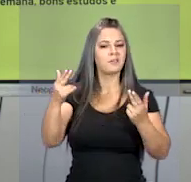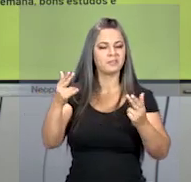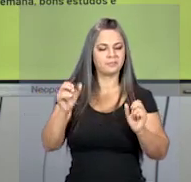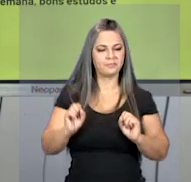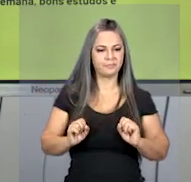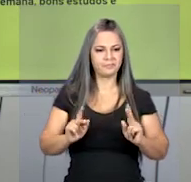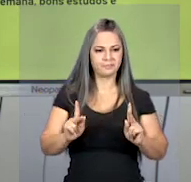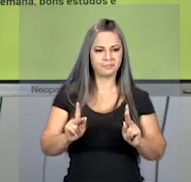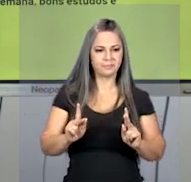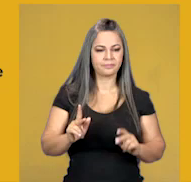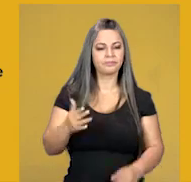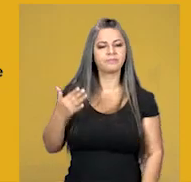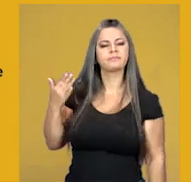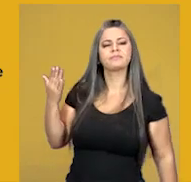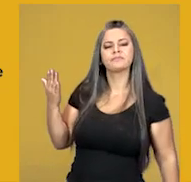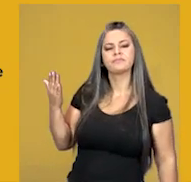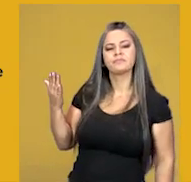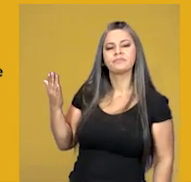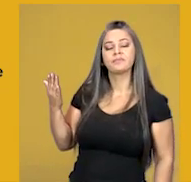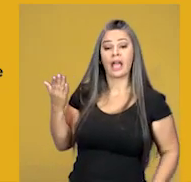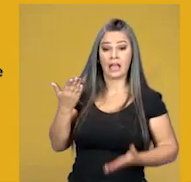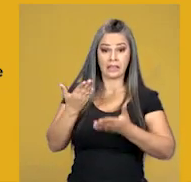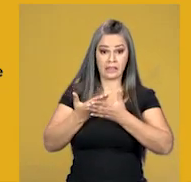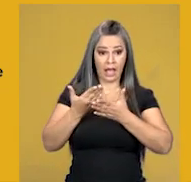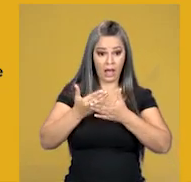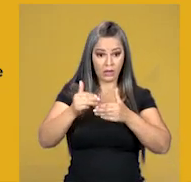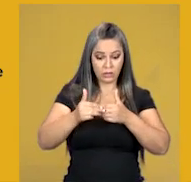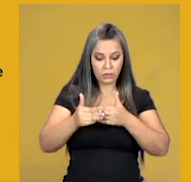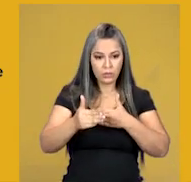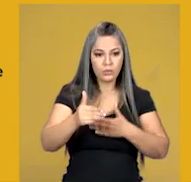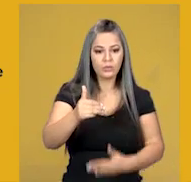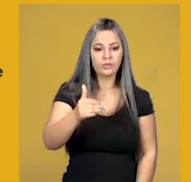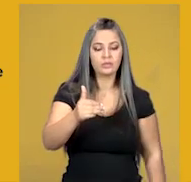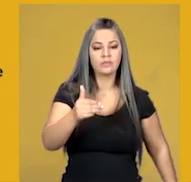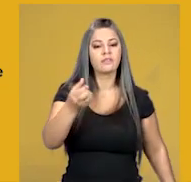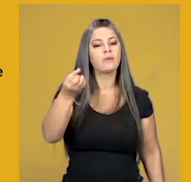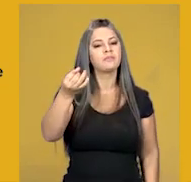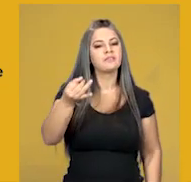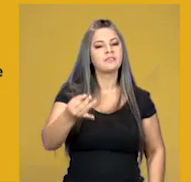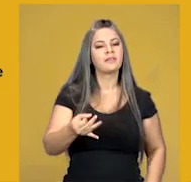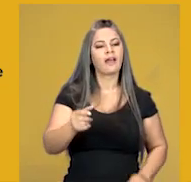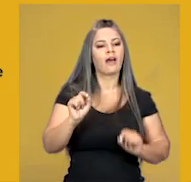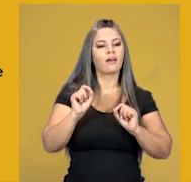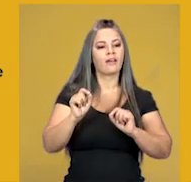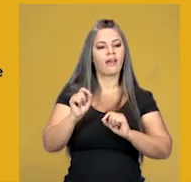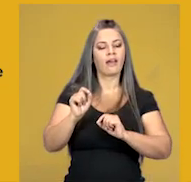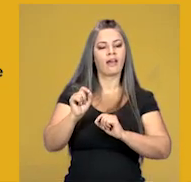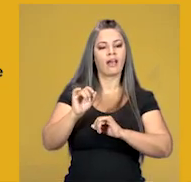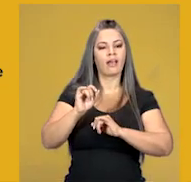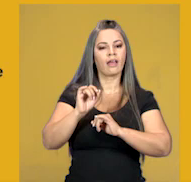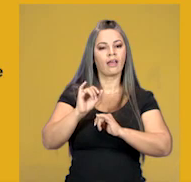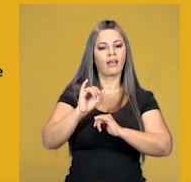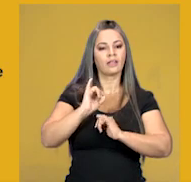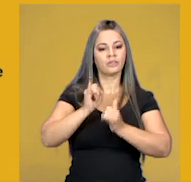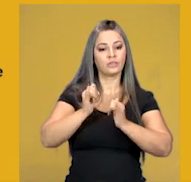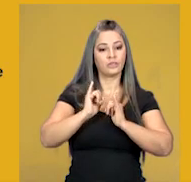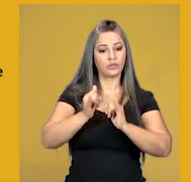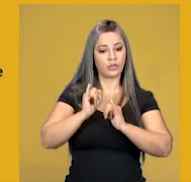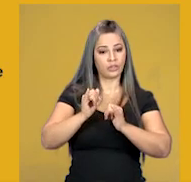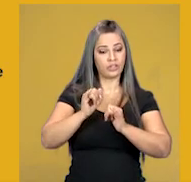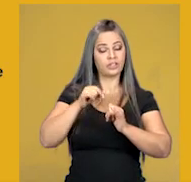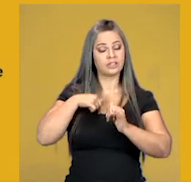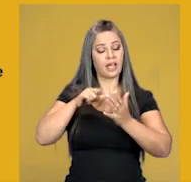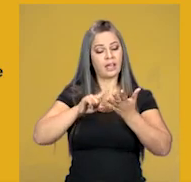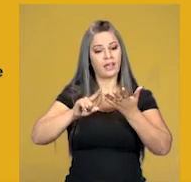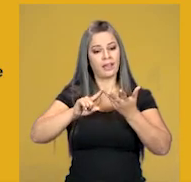E para a próxima aula, o que nós teremos? O papel social da notícia e seus elementos. A